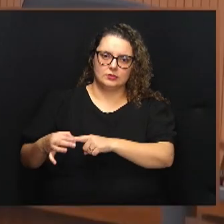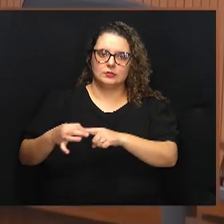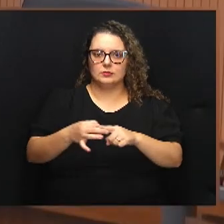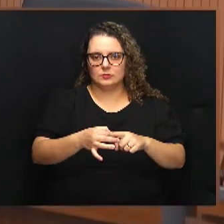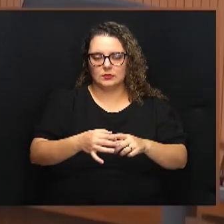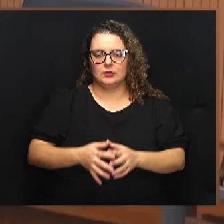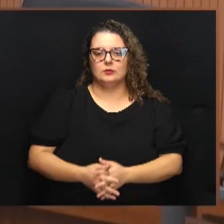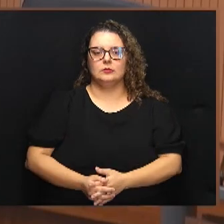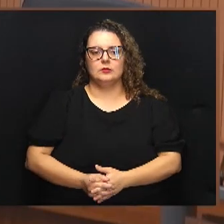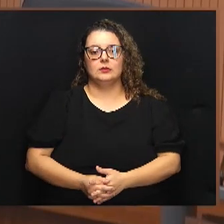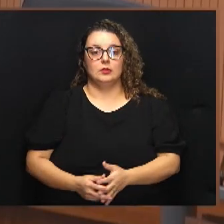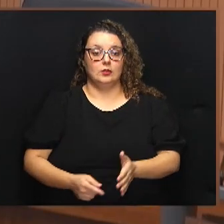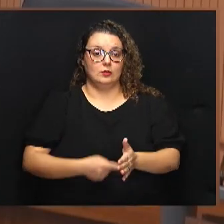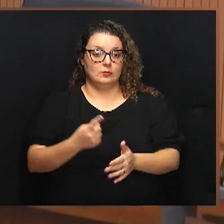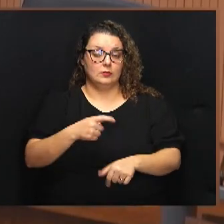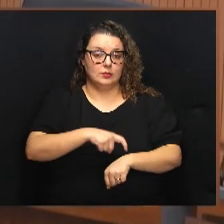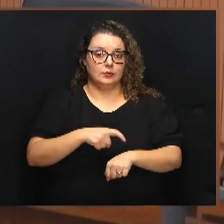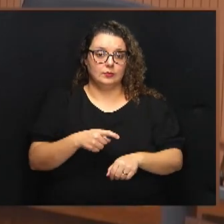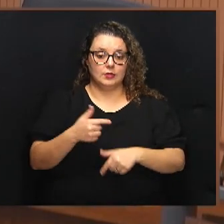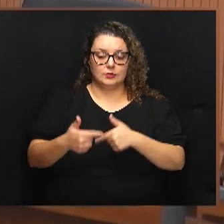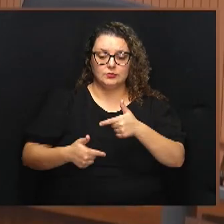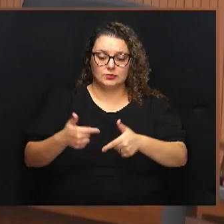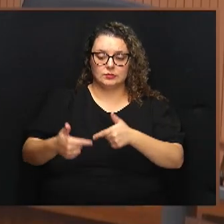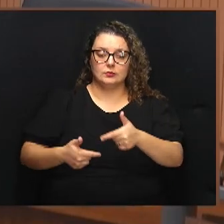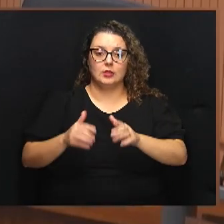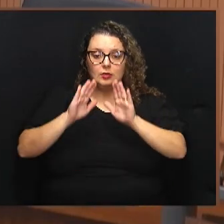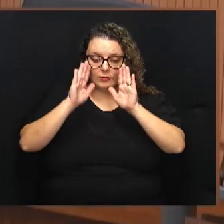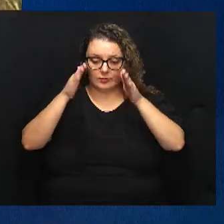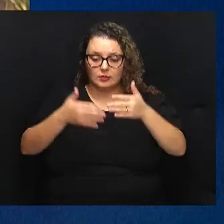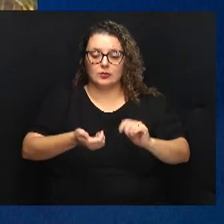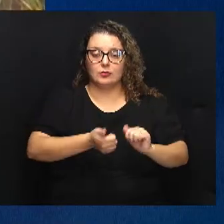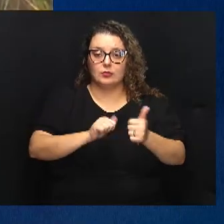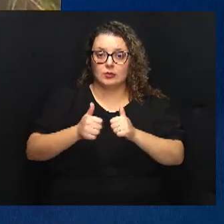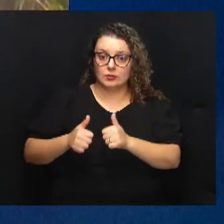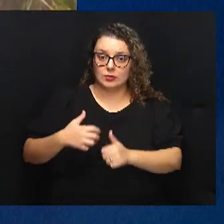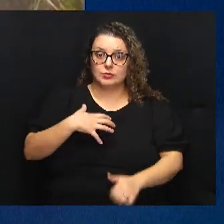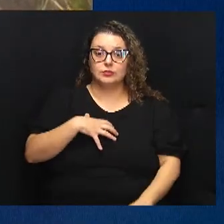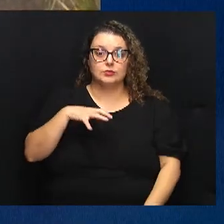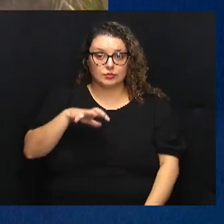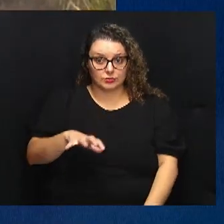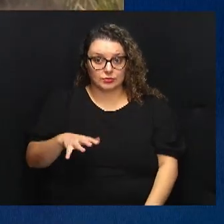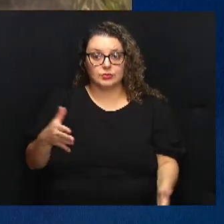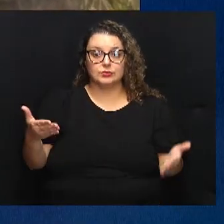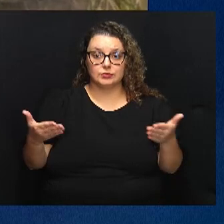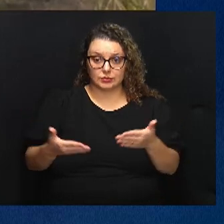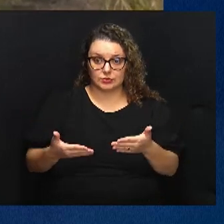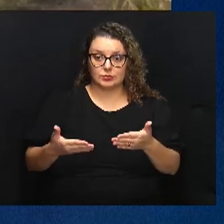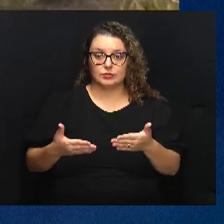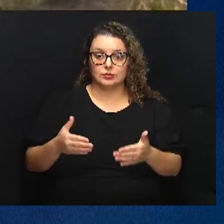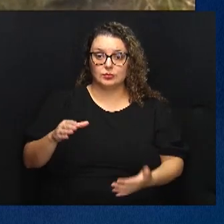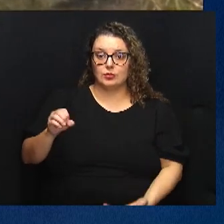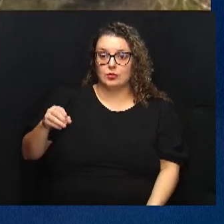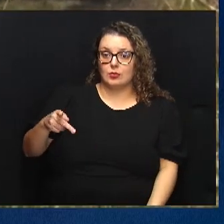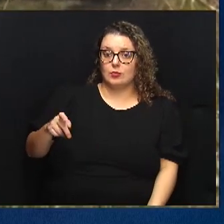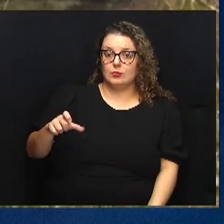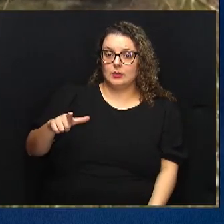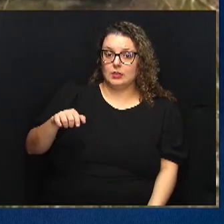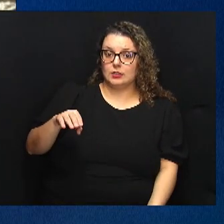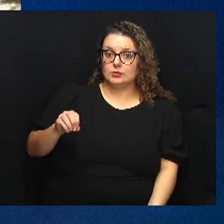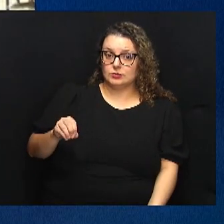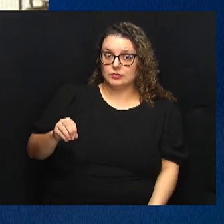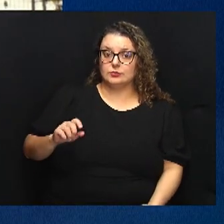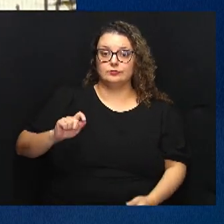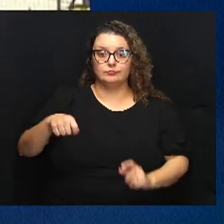Na primeira etapa dos trabalhos, o foco foi avaliar as condições atuais do complexo, que apresenta